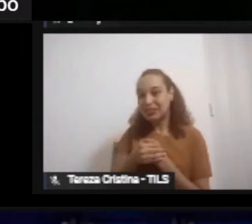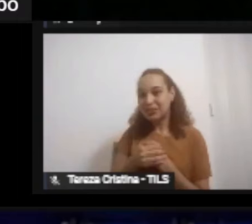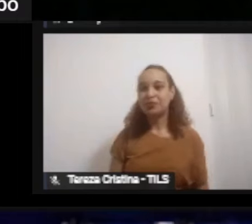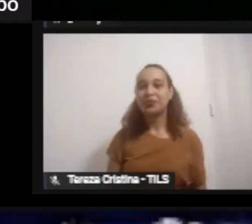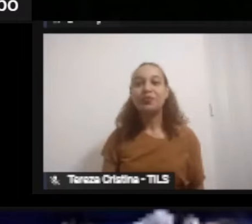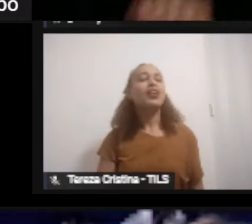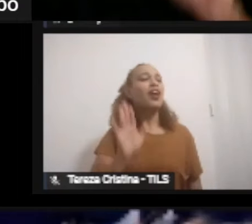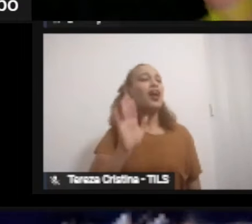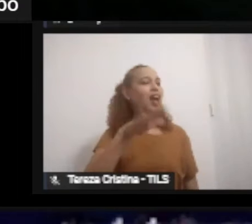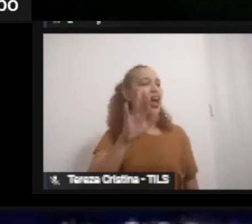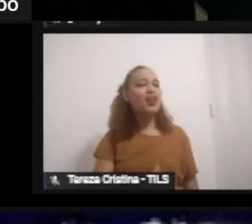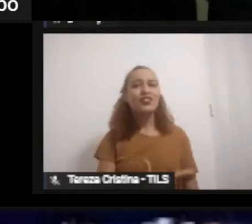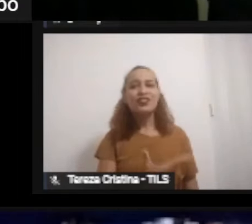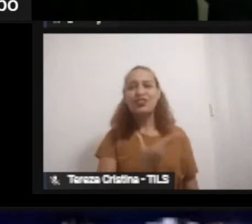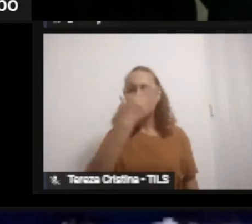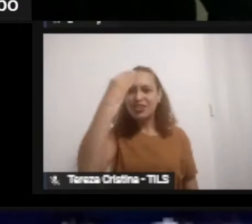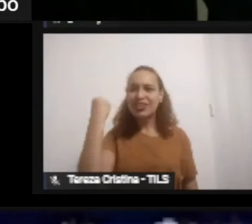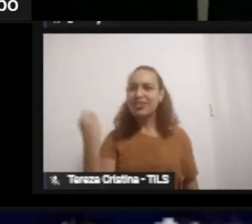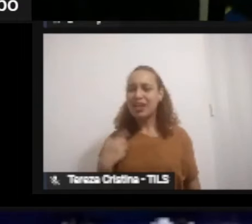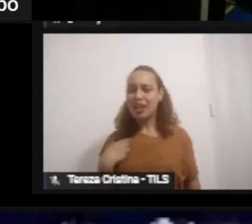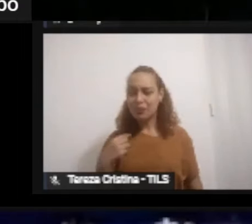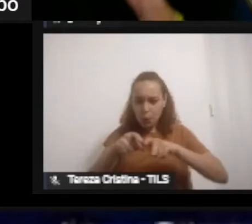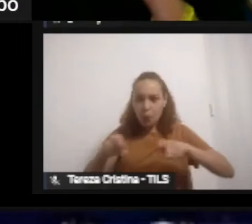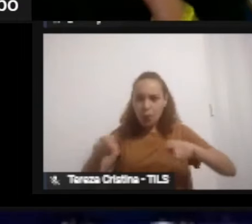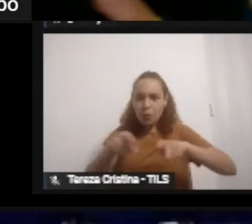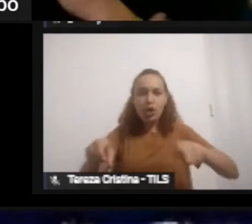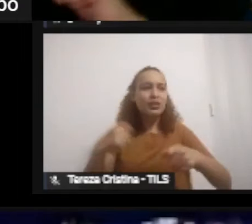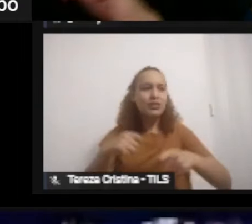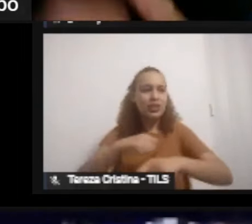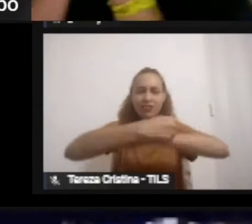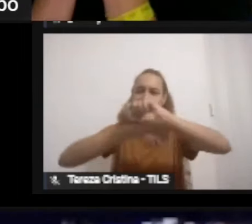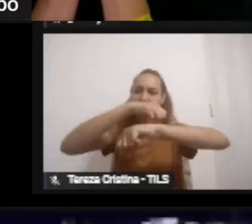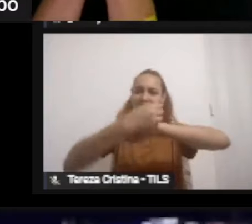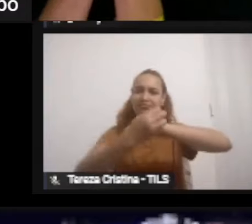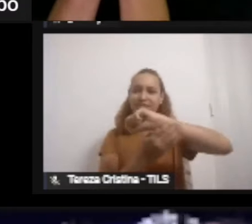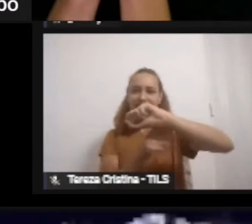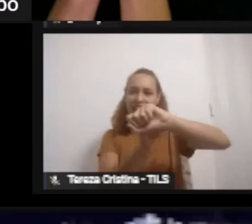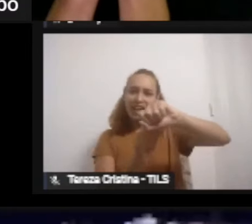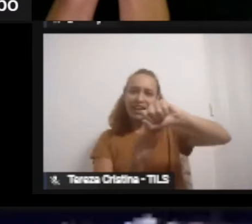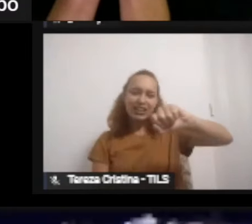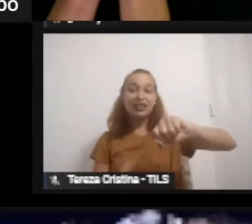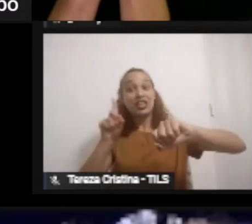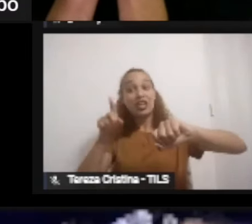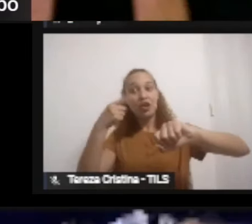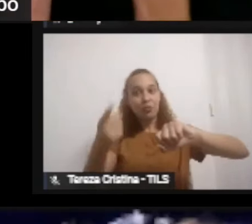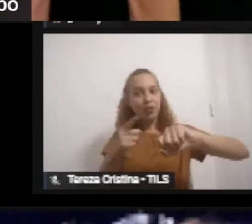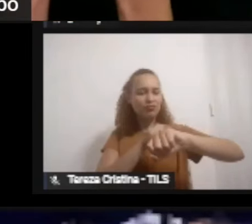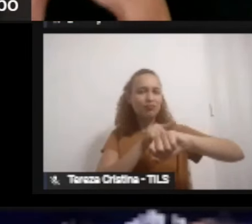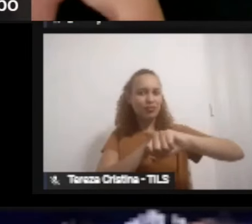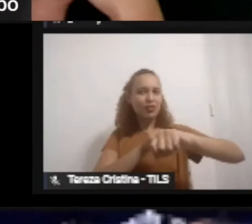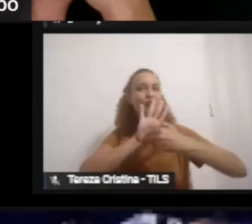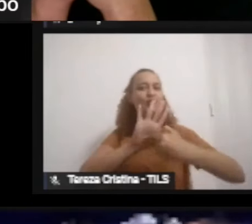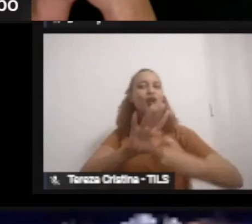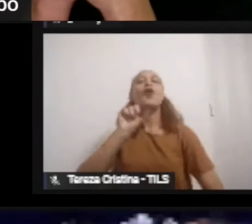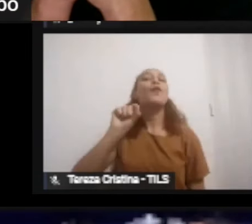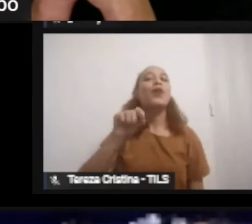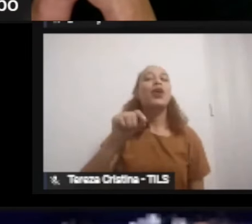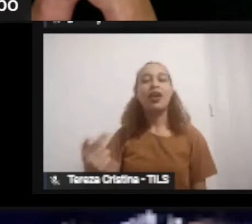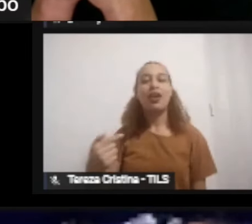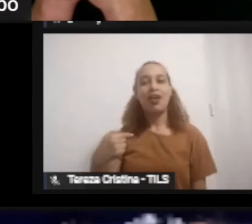colocar. Eu estou com as minhas fitinhas aqui na mesa, esqueci de colocar no meu punho. Essa fitinha a gente vai contar sobre ela no final da live, eu e a Carol, mas a Bruna,